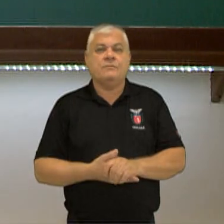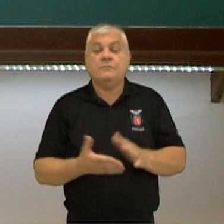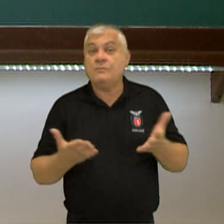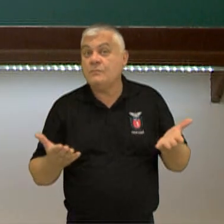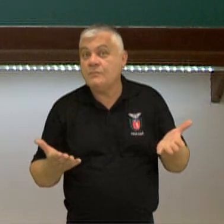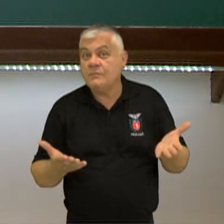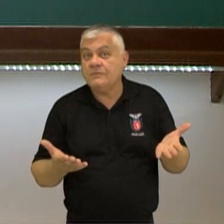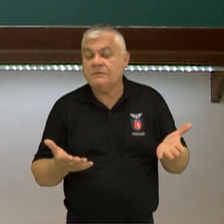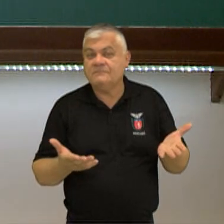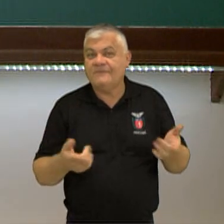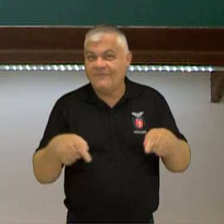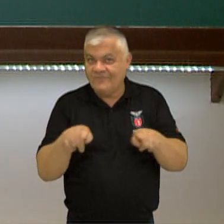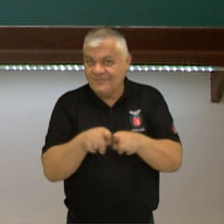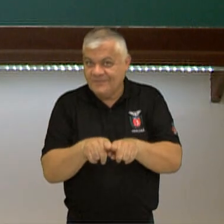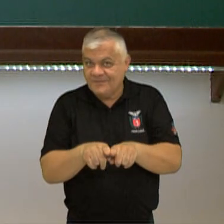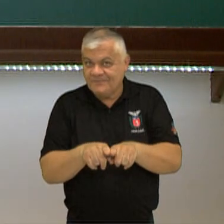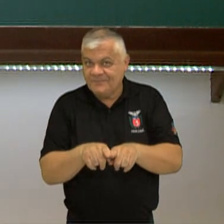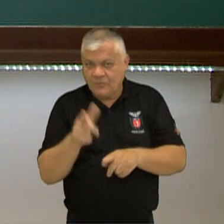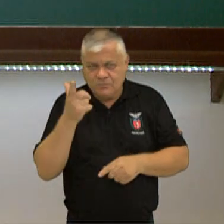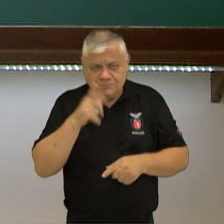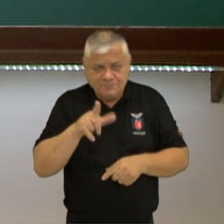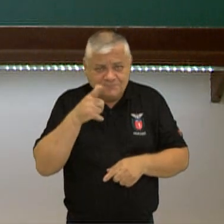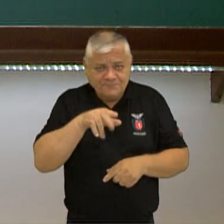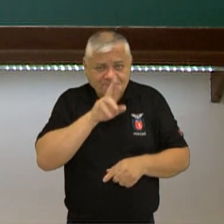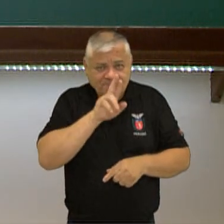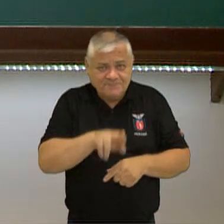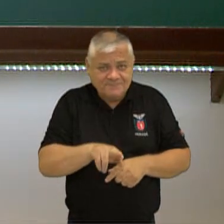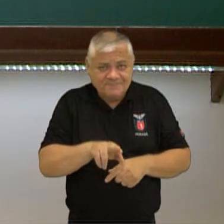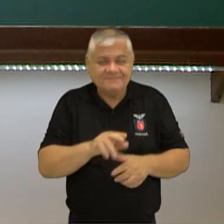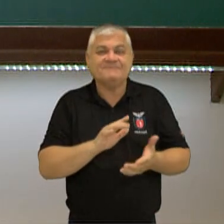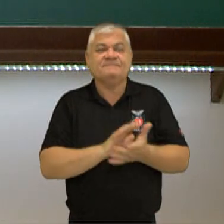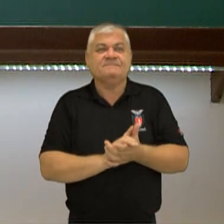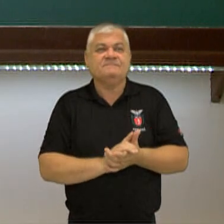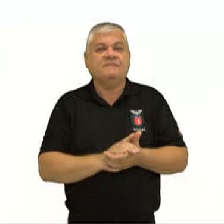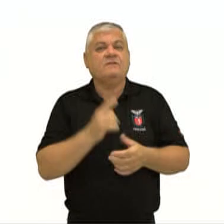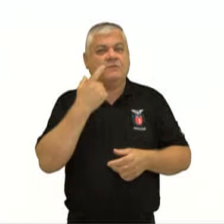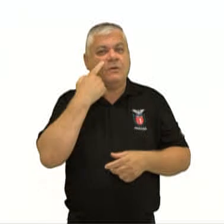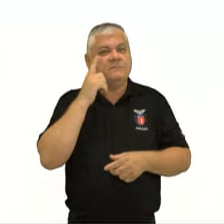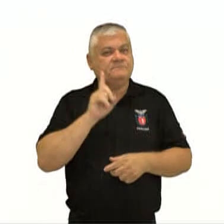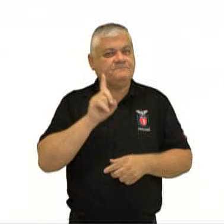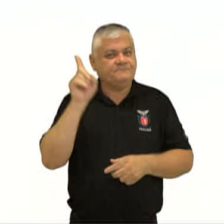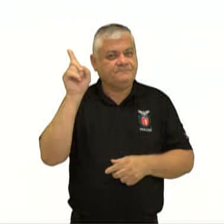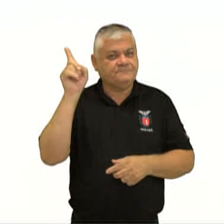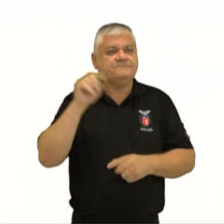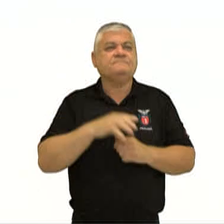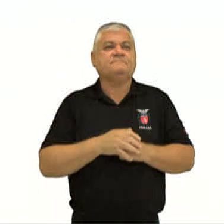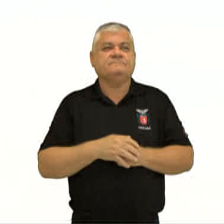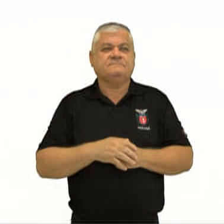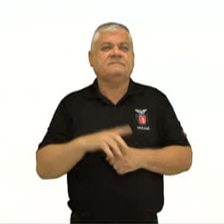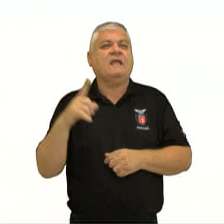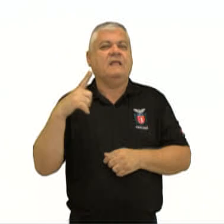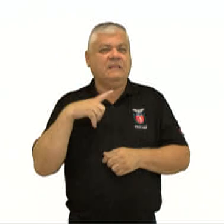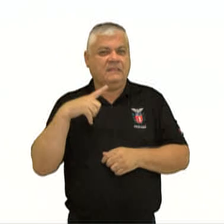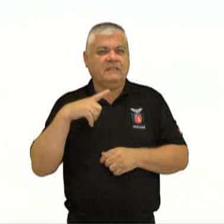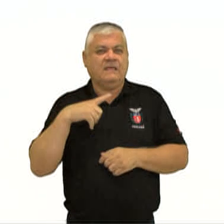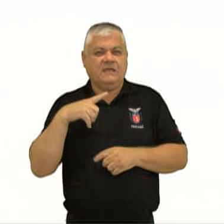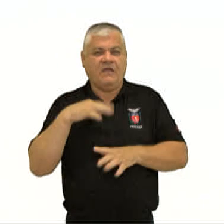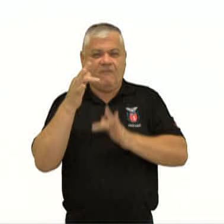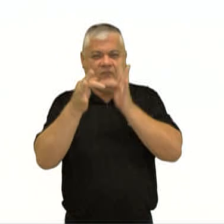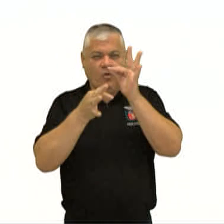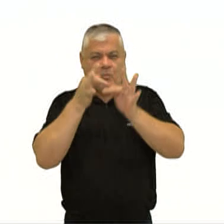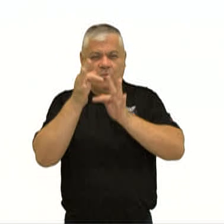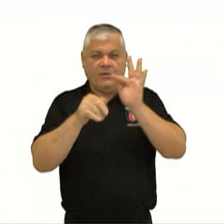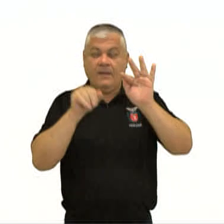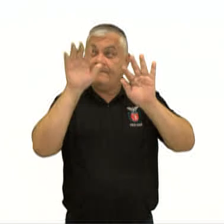E então, voltamos. Conseguiram resolver? Vejam lá, nós temos várias considerações a respeito da